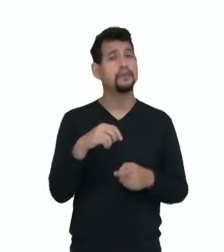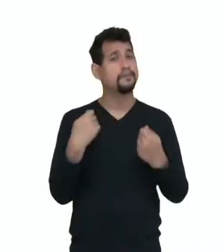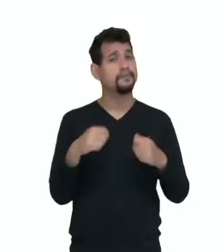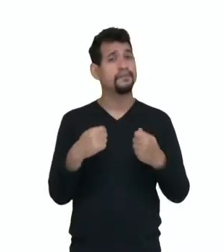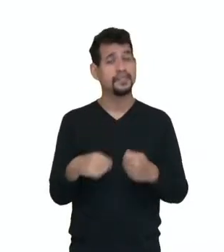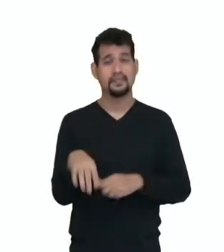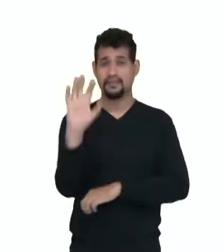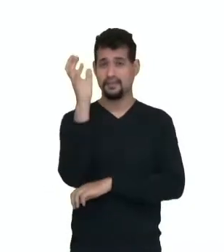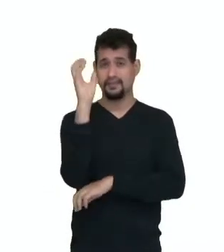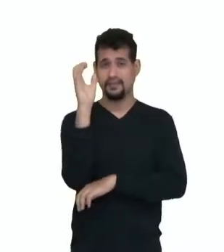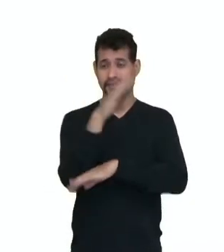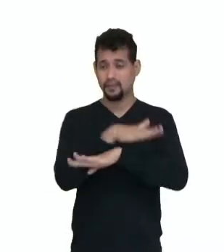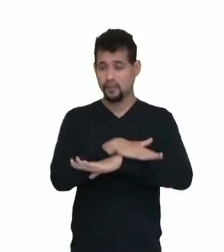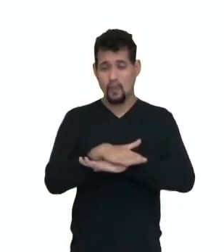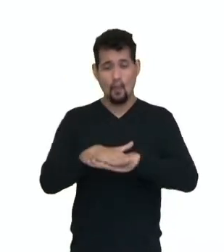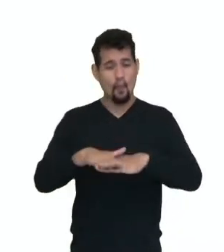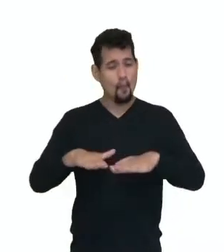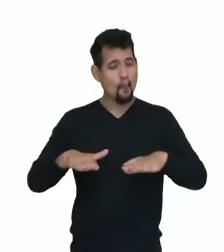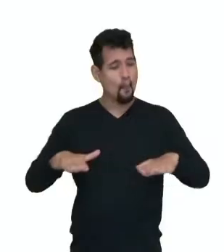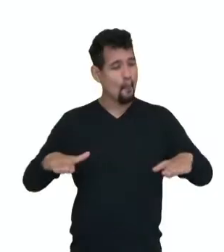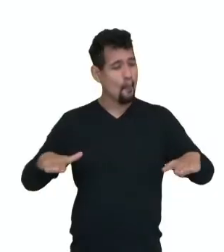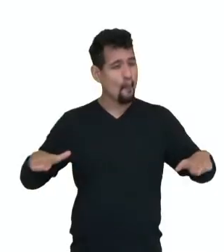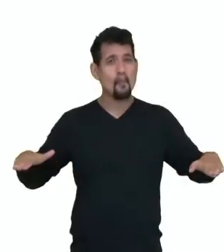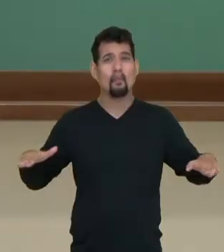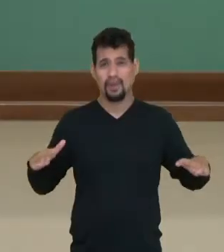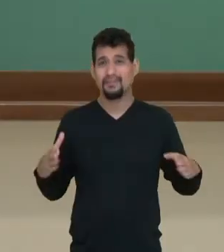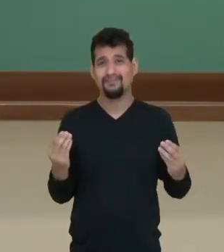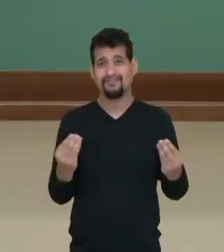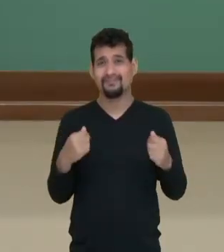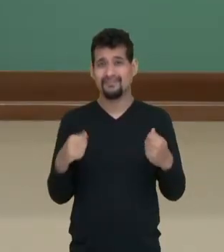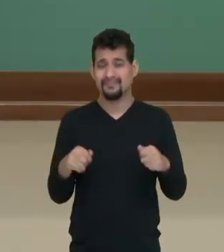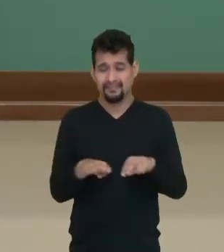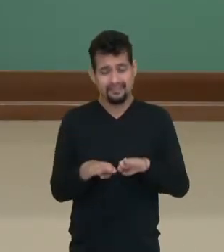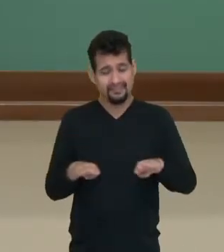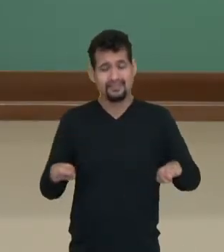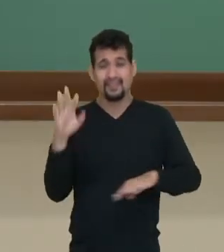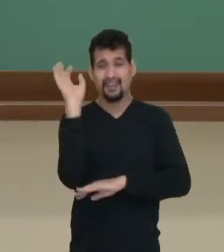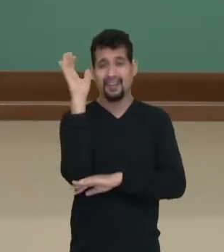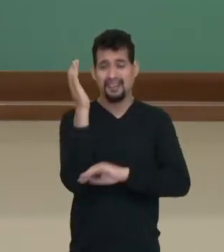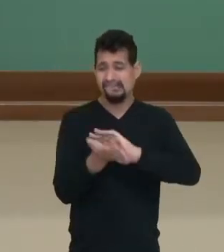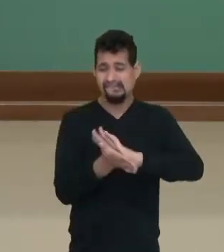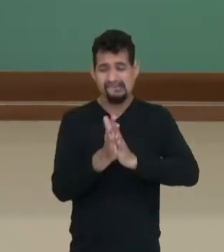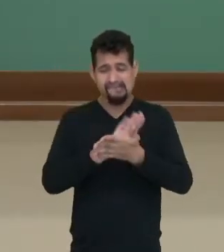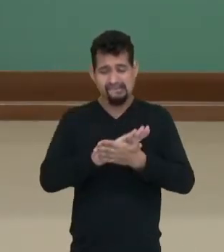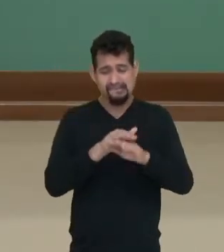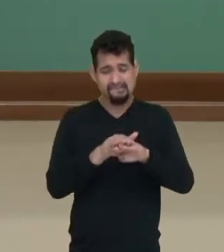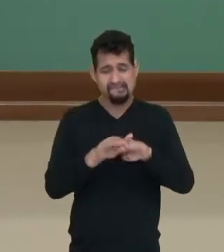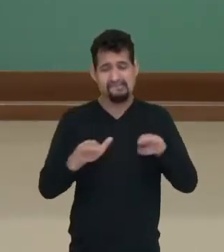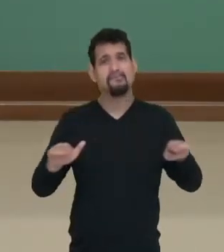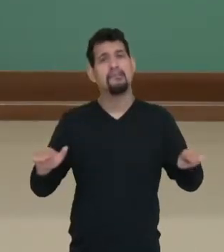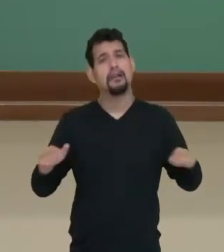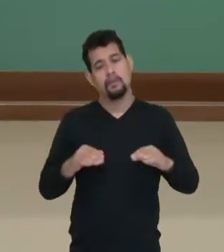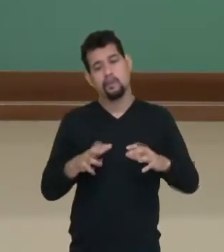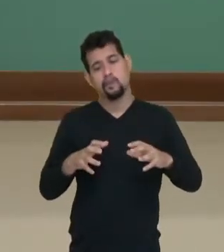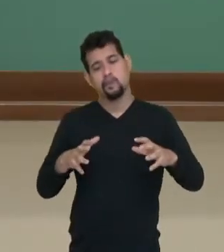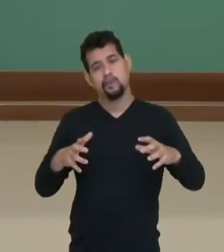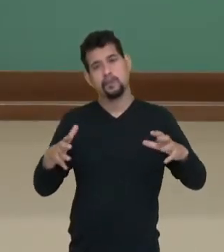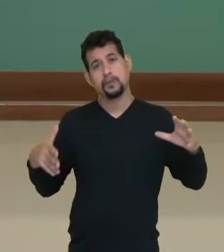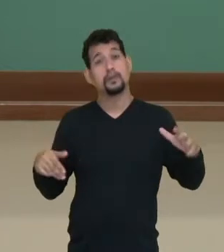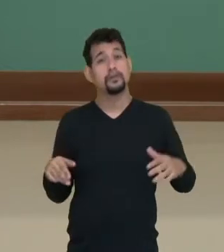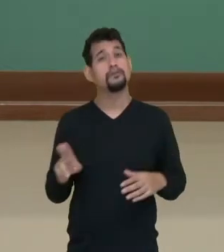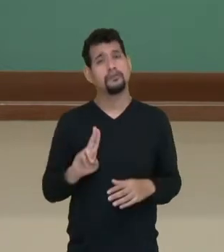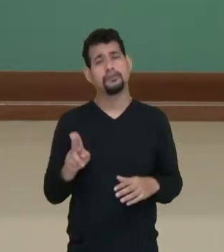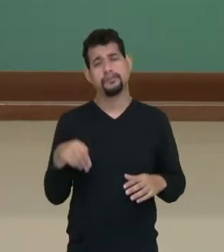destruir criar novas pastagens, né? E destruir, então, a floresta. Então, isso foi expandindo o que nós conhecemos hoje